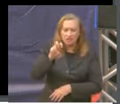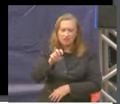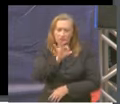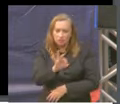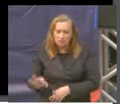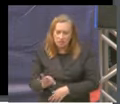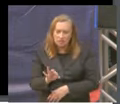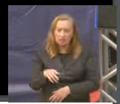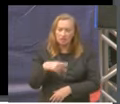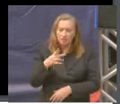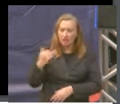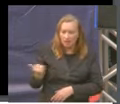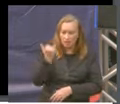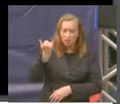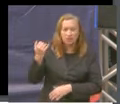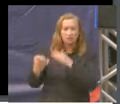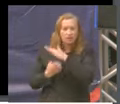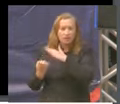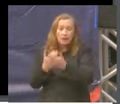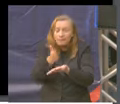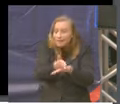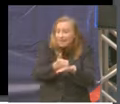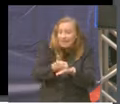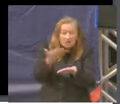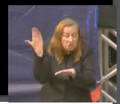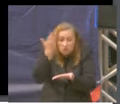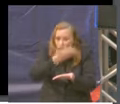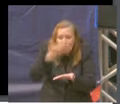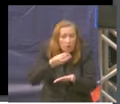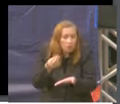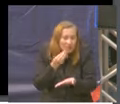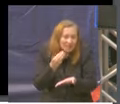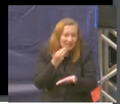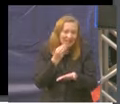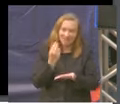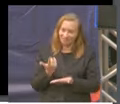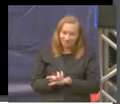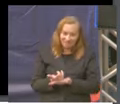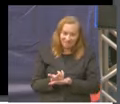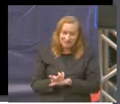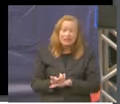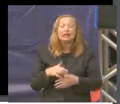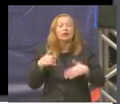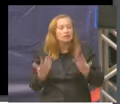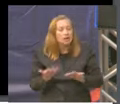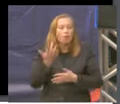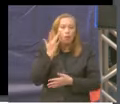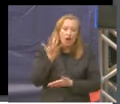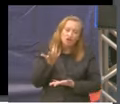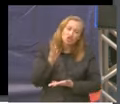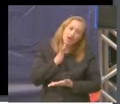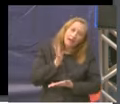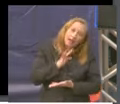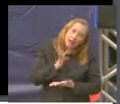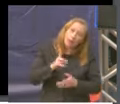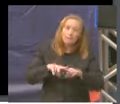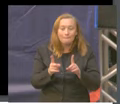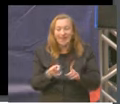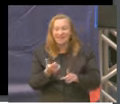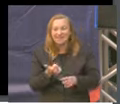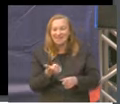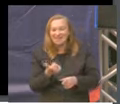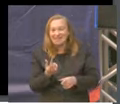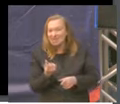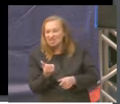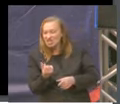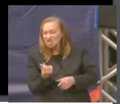consideram sustentabilidade importante para a empresa, mas metade não vê oportunidade de ganhos reais. né? Então acha que é legal, mas ganhos reais eu não vou